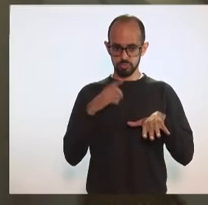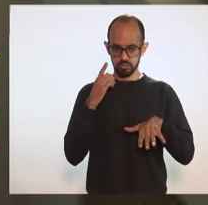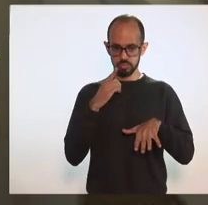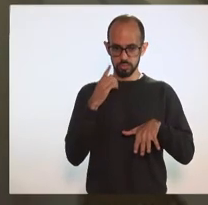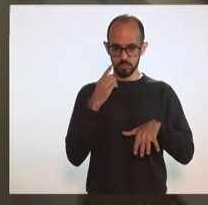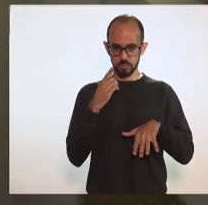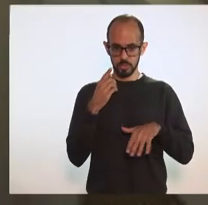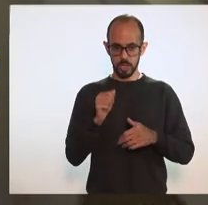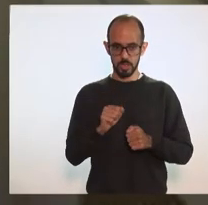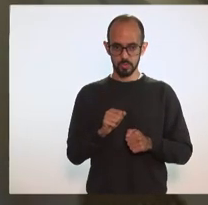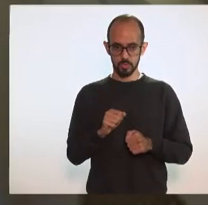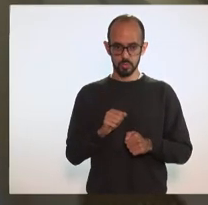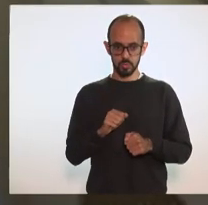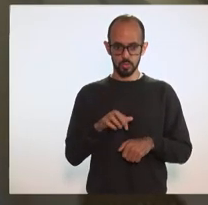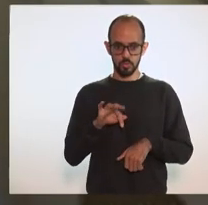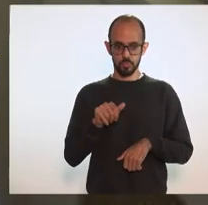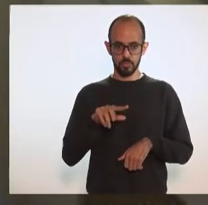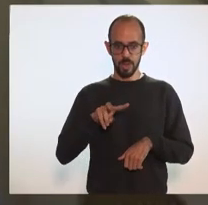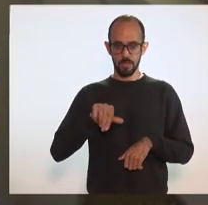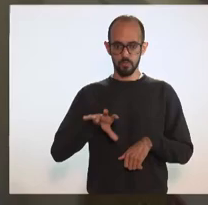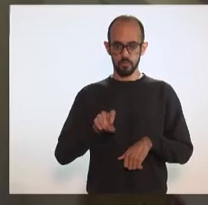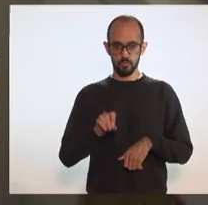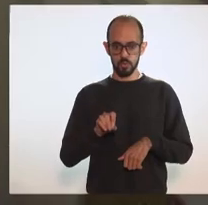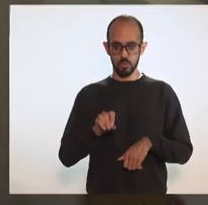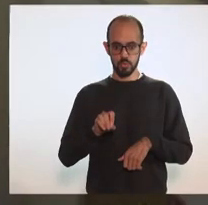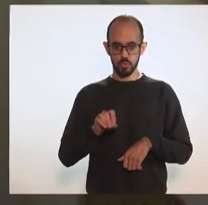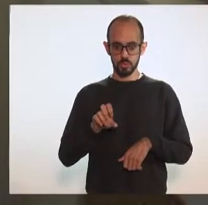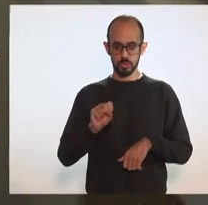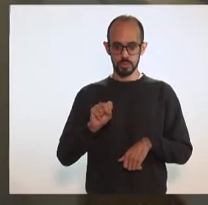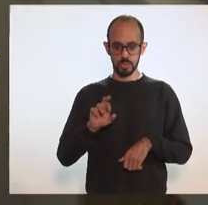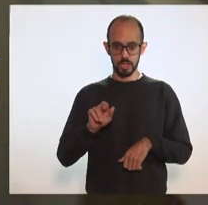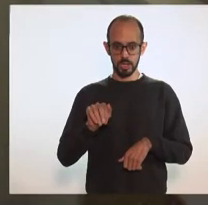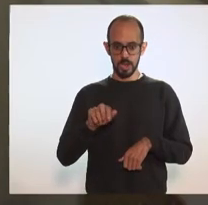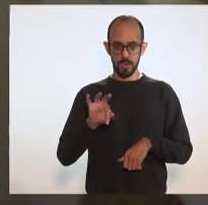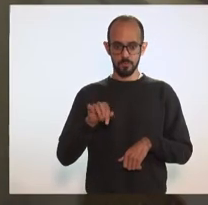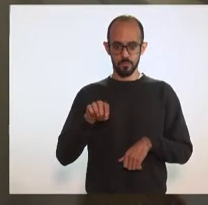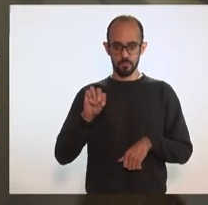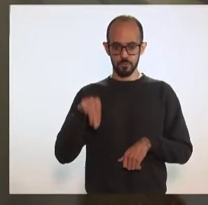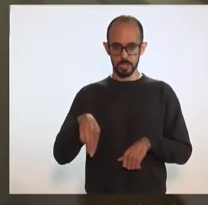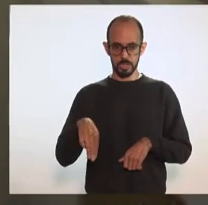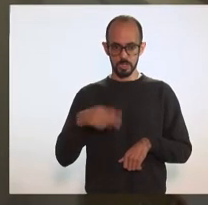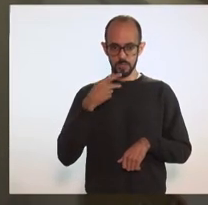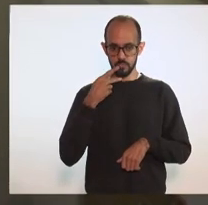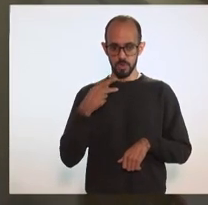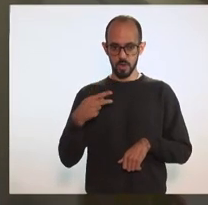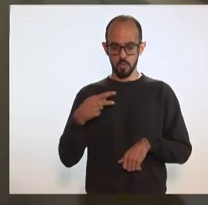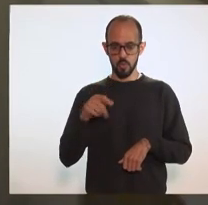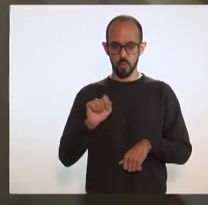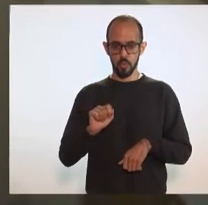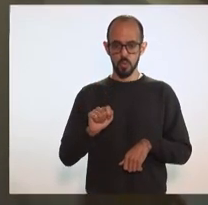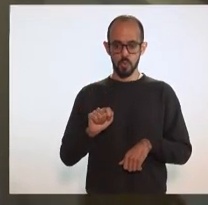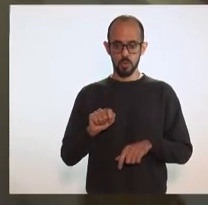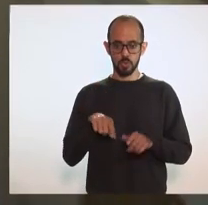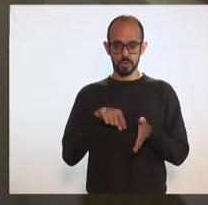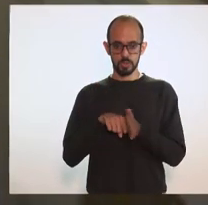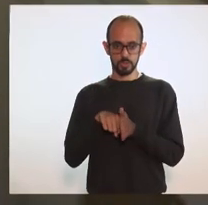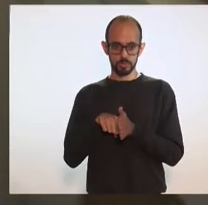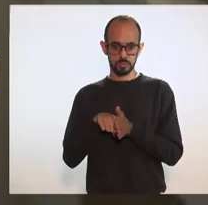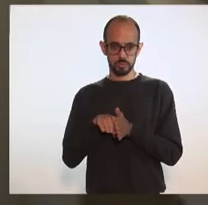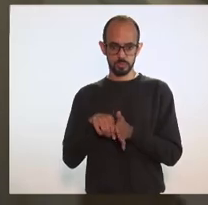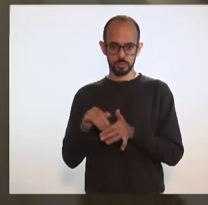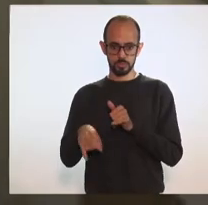Deputado lábios f e ele afirmou que consultando a